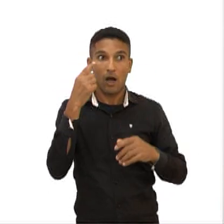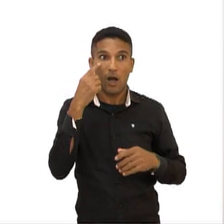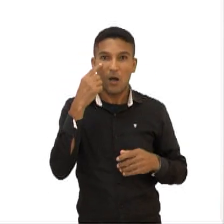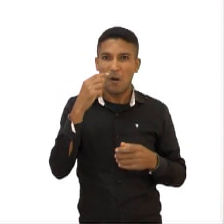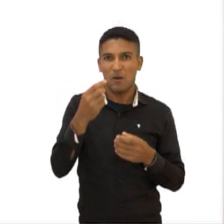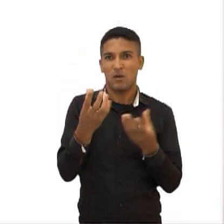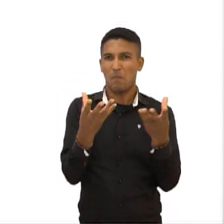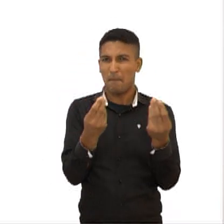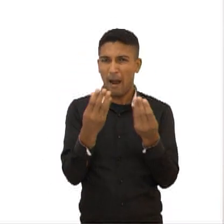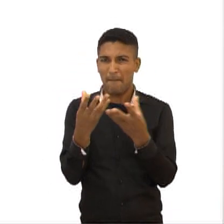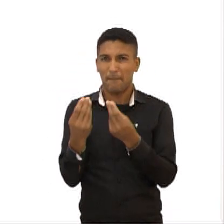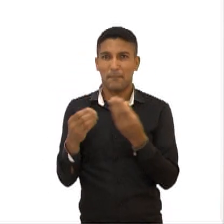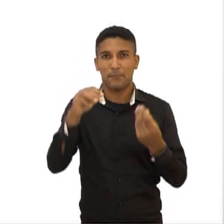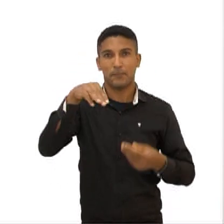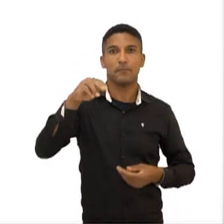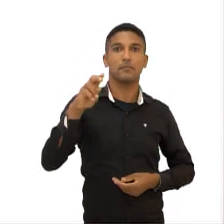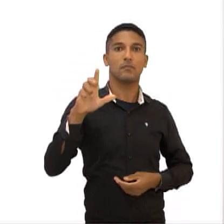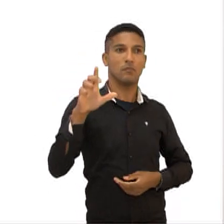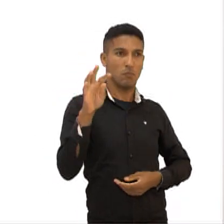dessa aula, né?